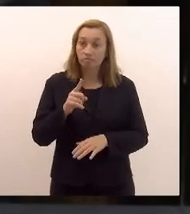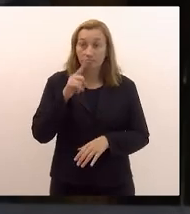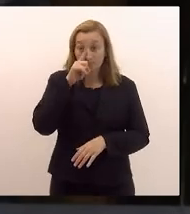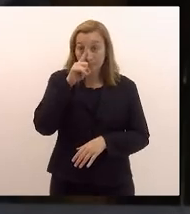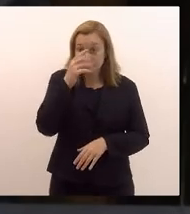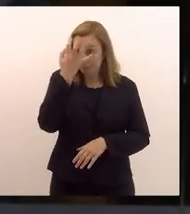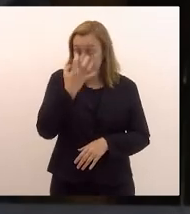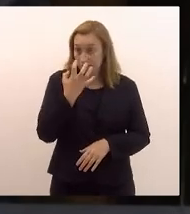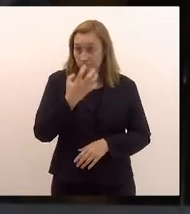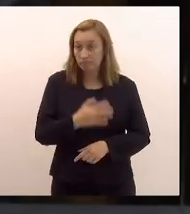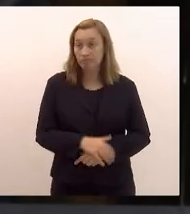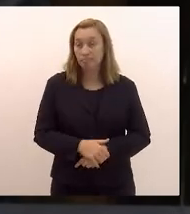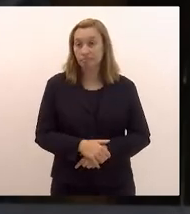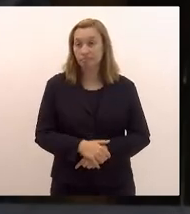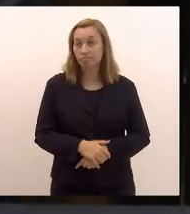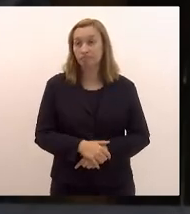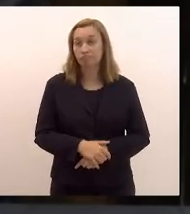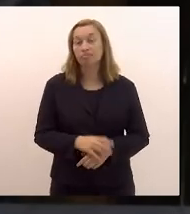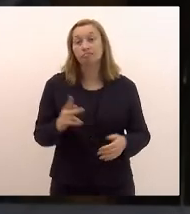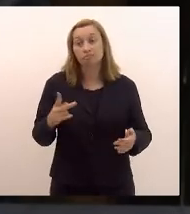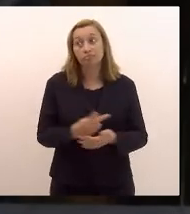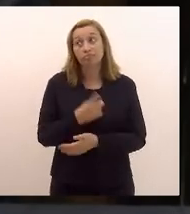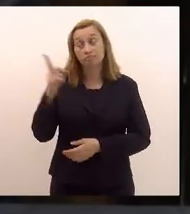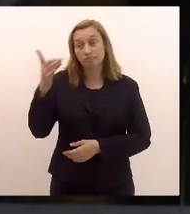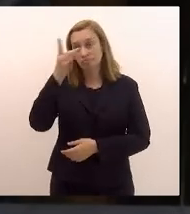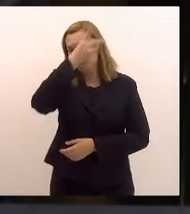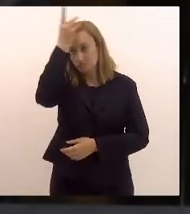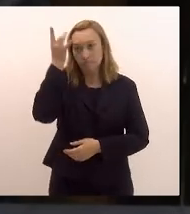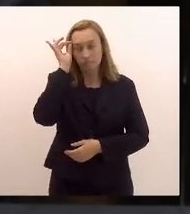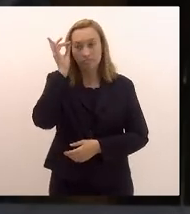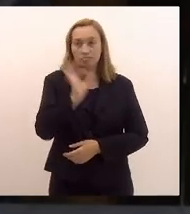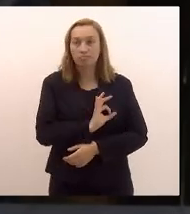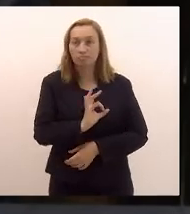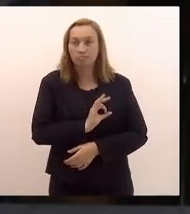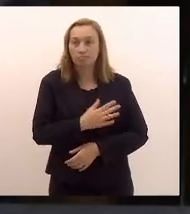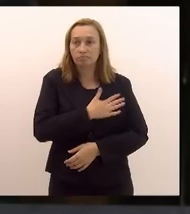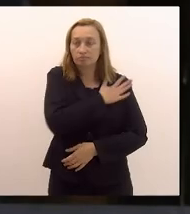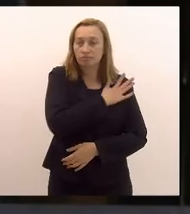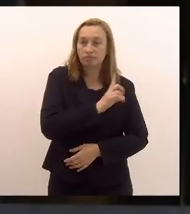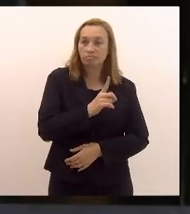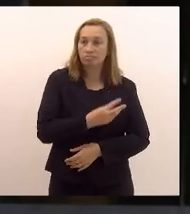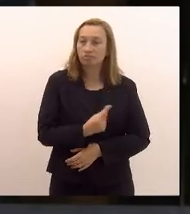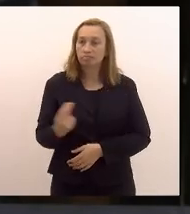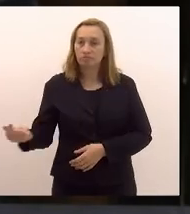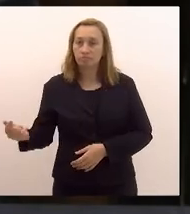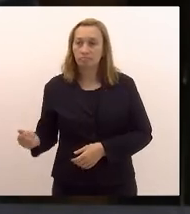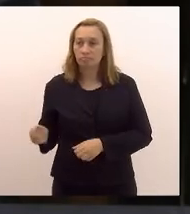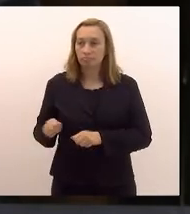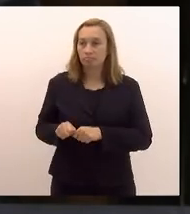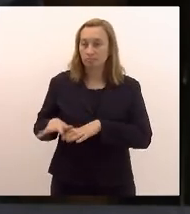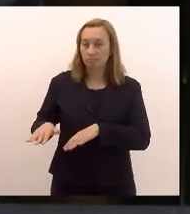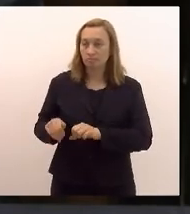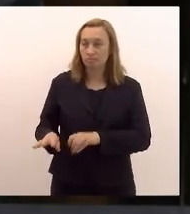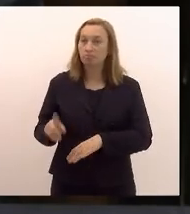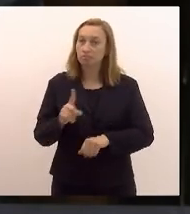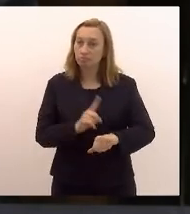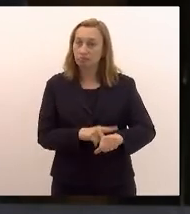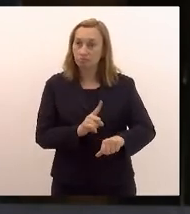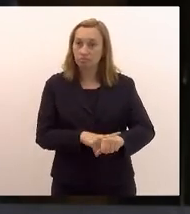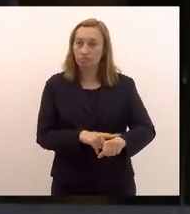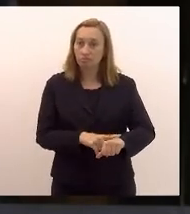Sério aconteceu lá no Espírito Santo que os policiais militares não saíram dos quartéis a gente naquele momento